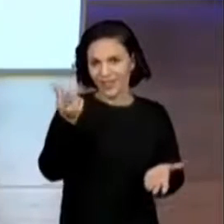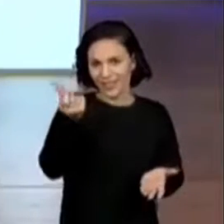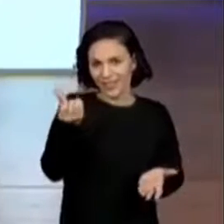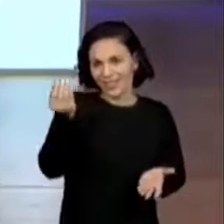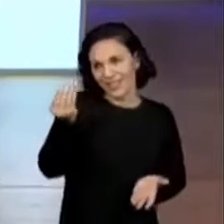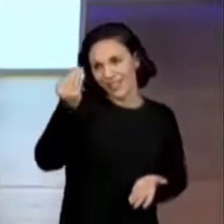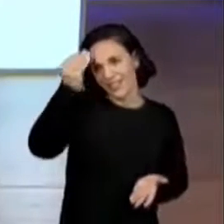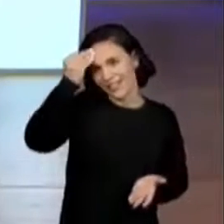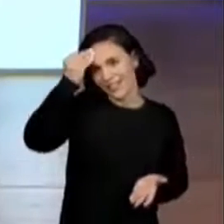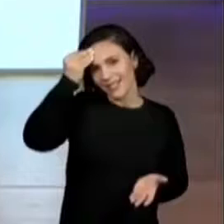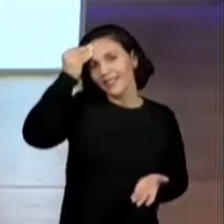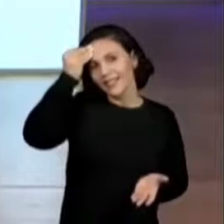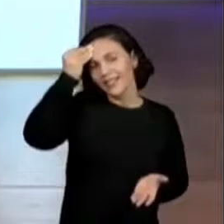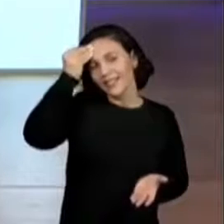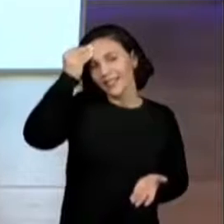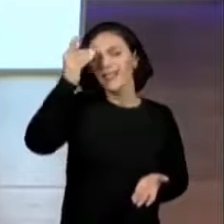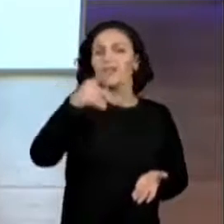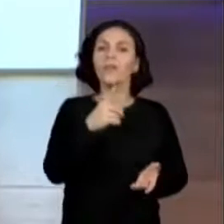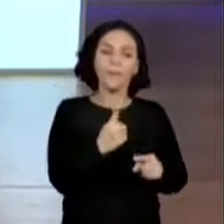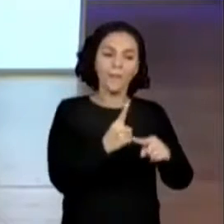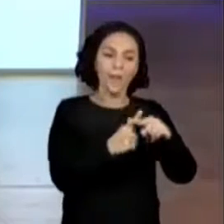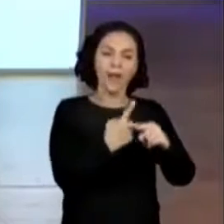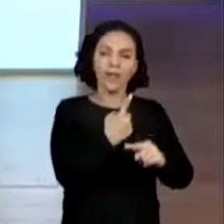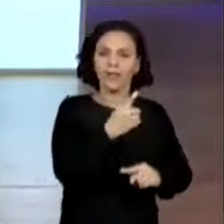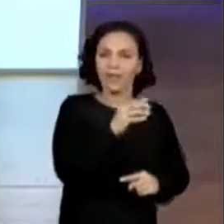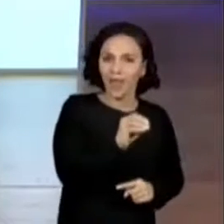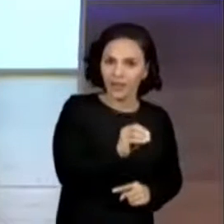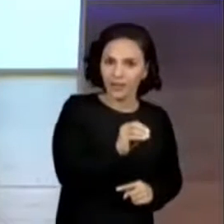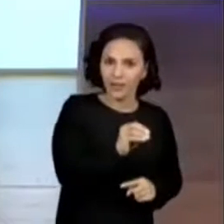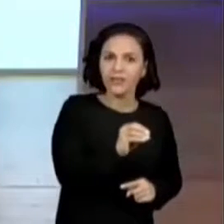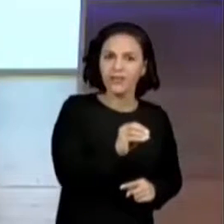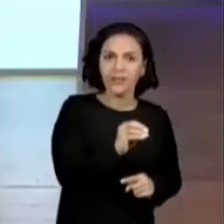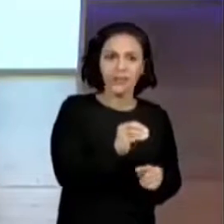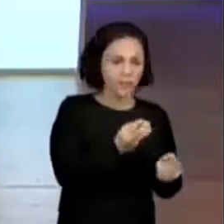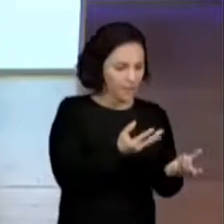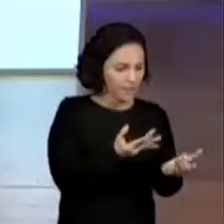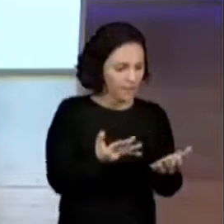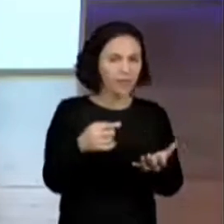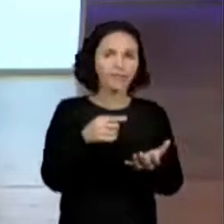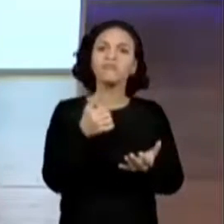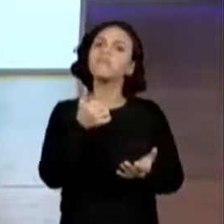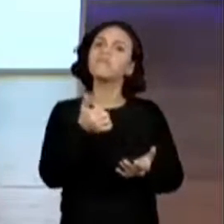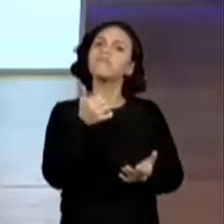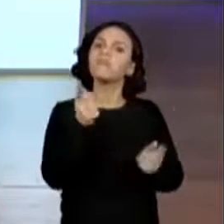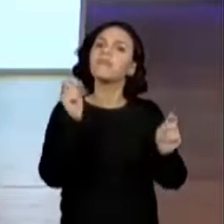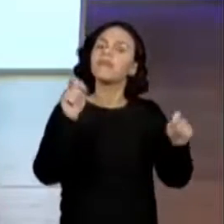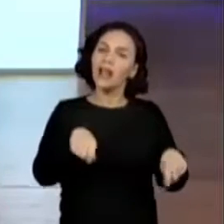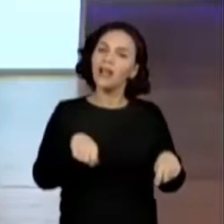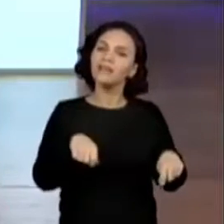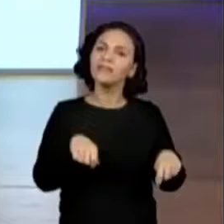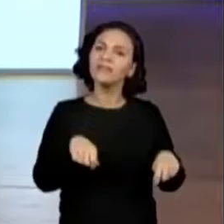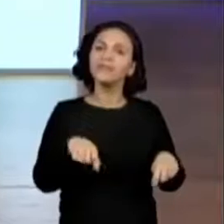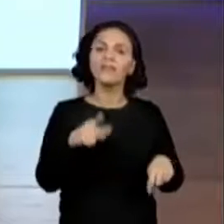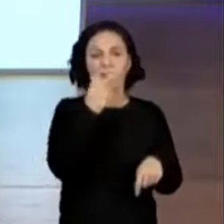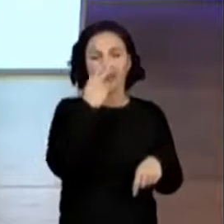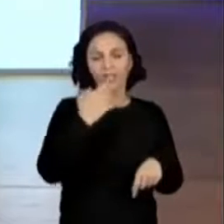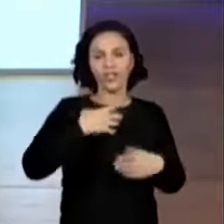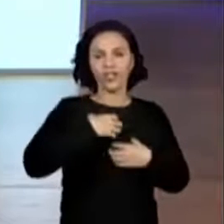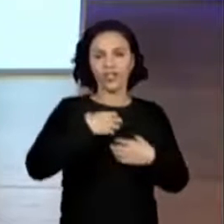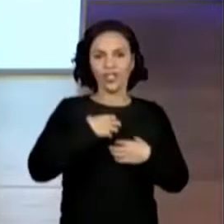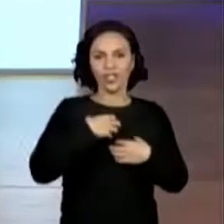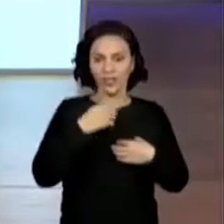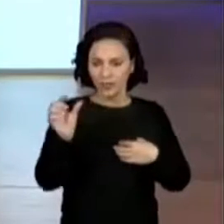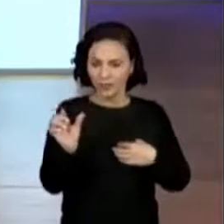muito ontem, passou do 10, fica difícil de contar ali nos dedinhos. Ele dividiu muito bem, ele fez as parcelas diferentes para